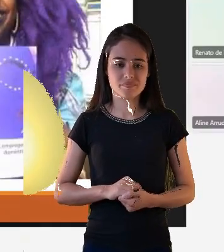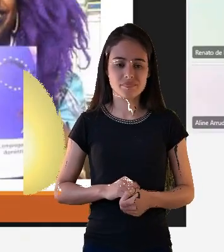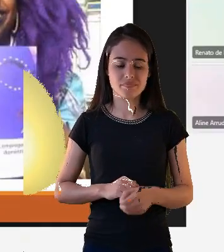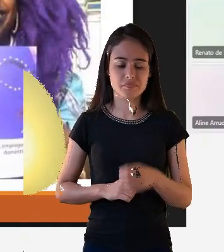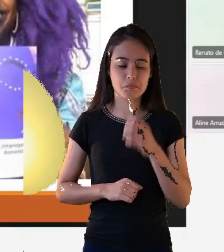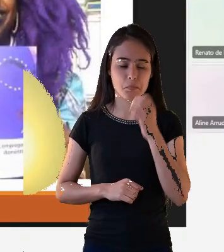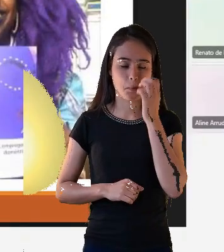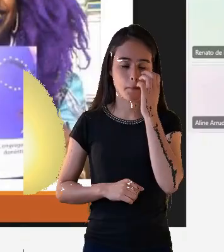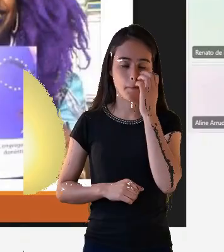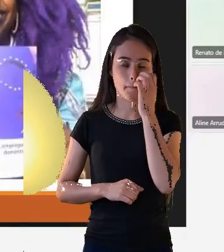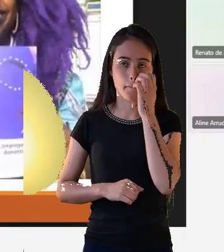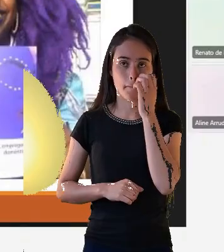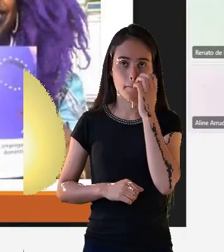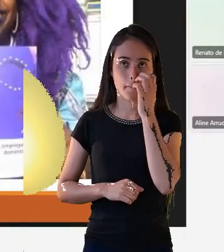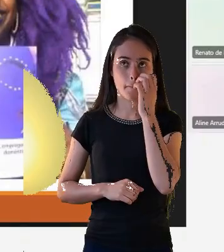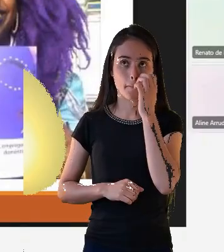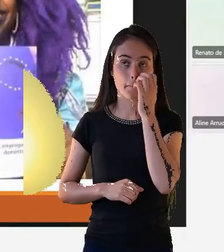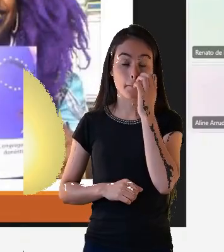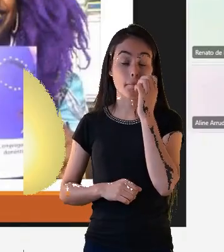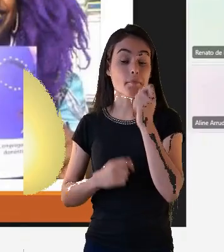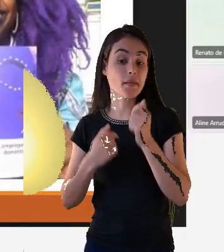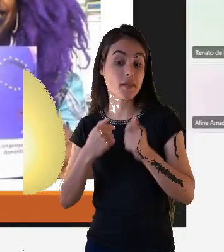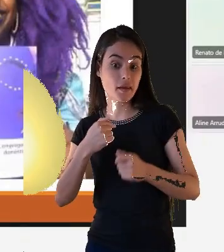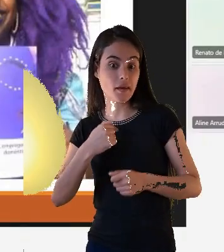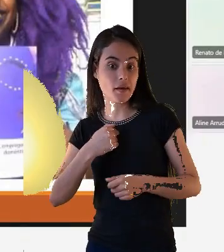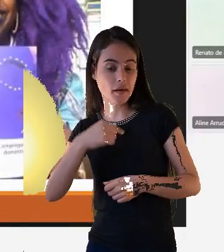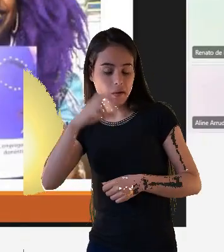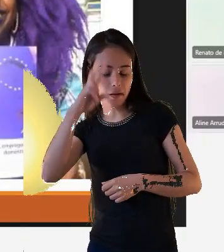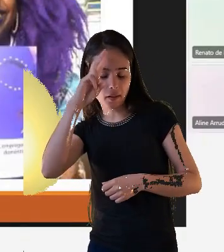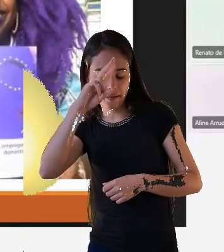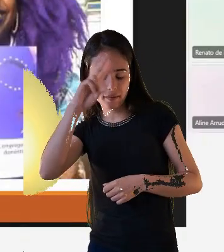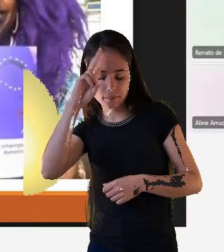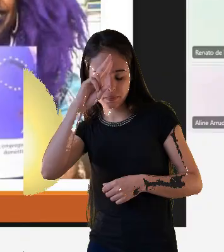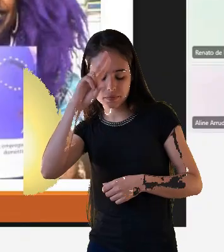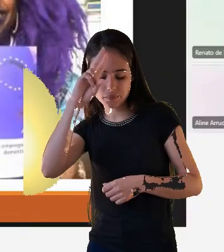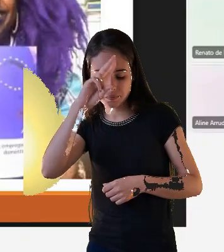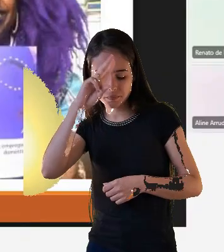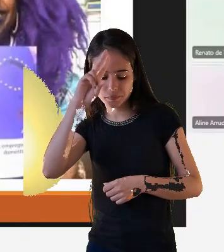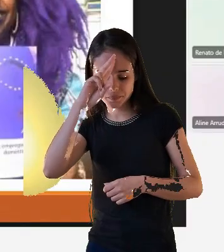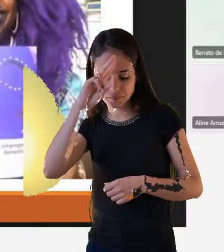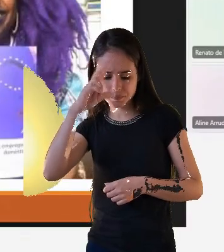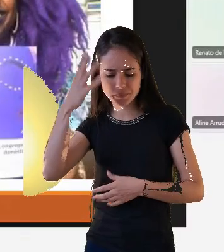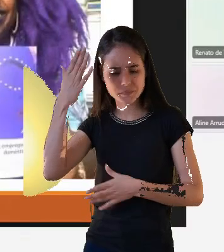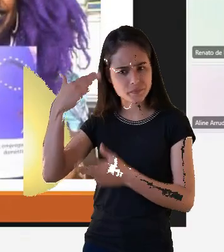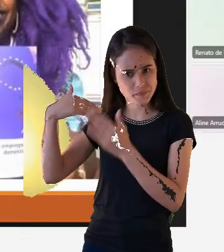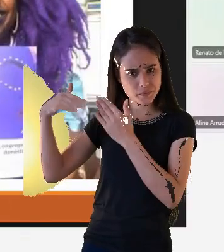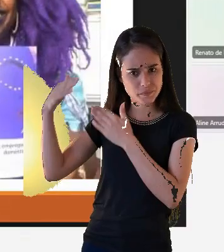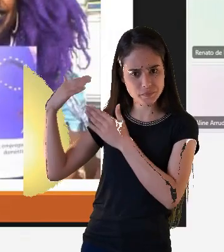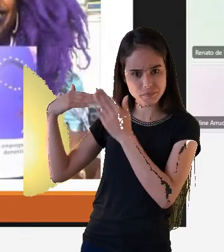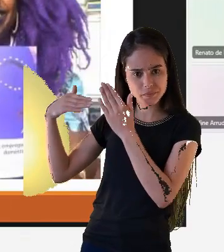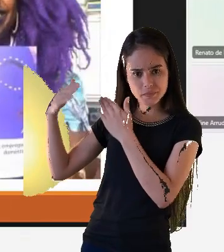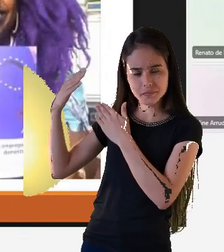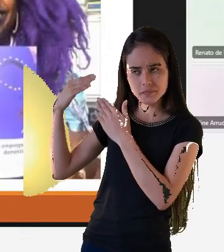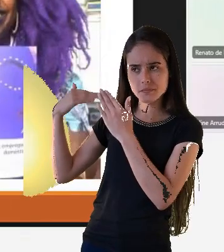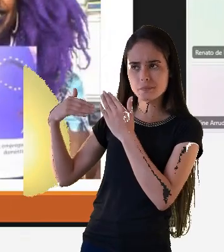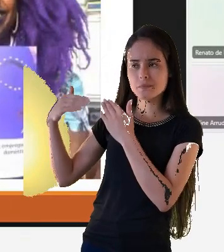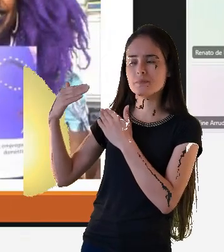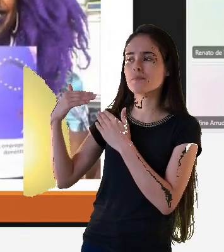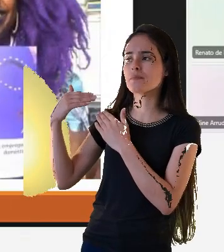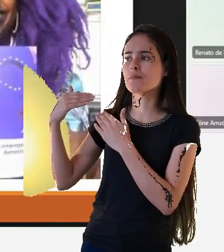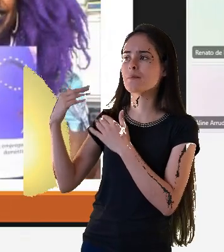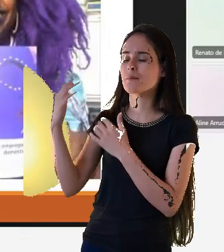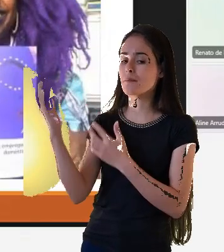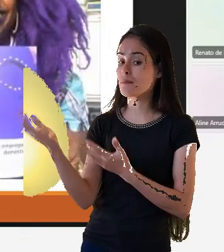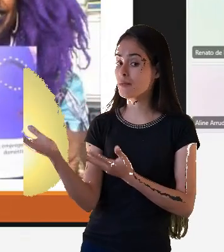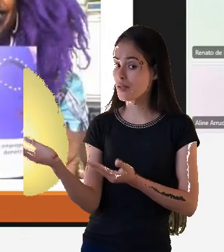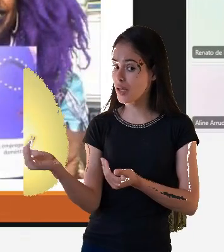né? Quando ela terminou a educação básica, e eu me recordo de quando eu era adolescente, quando eu estava